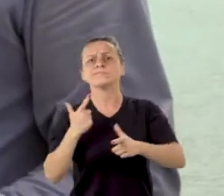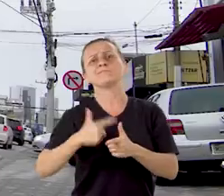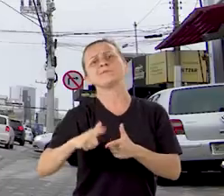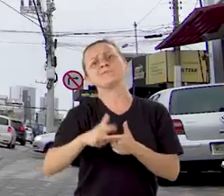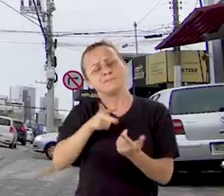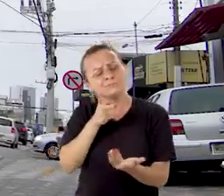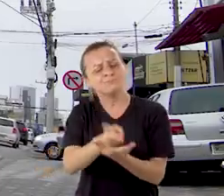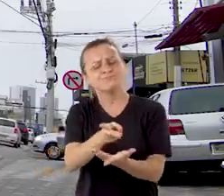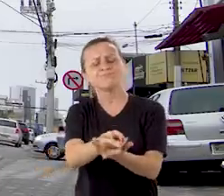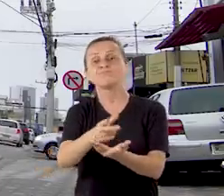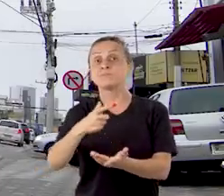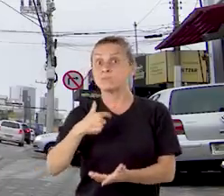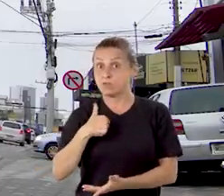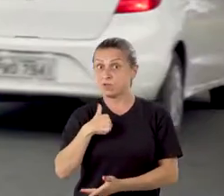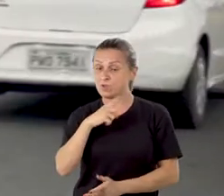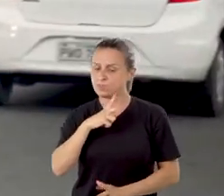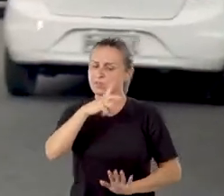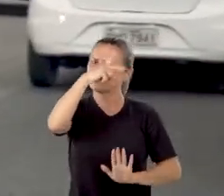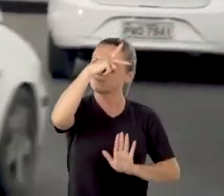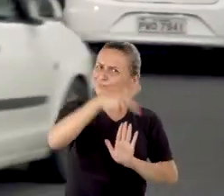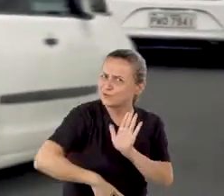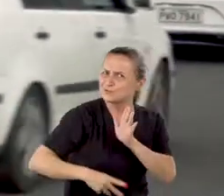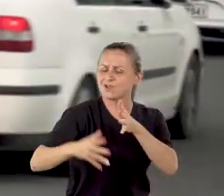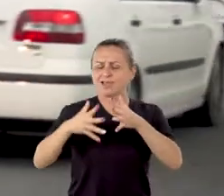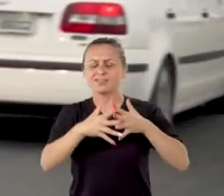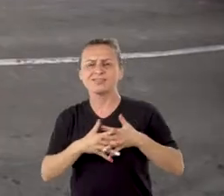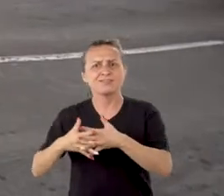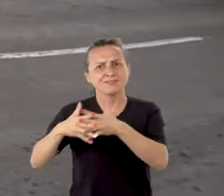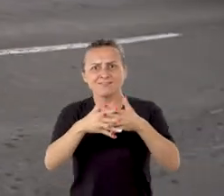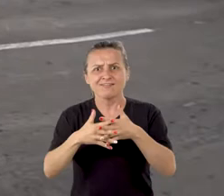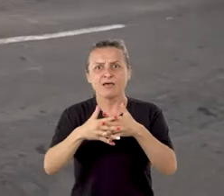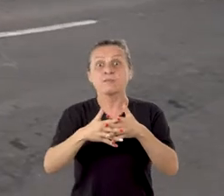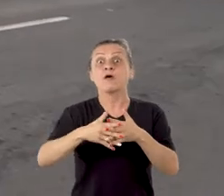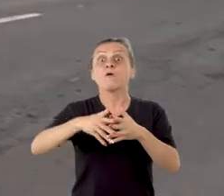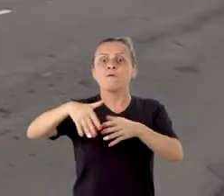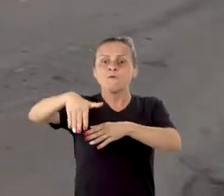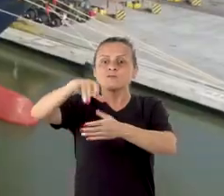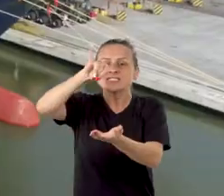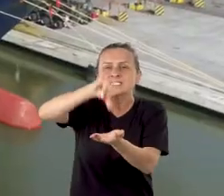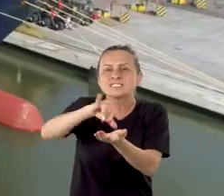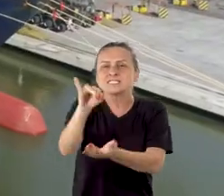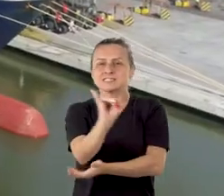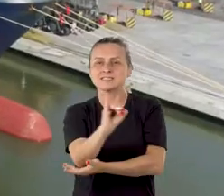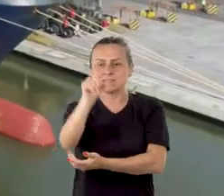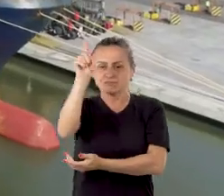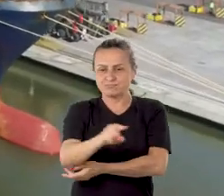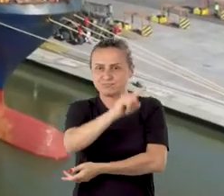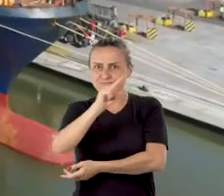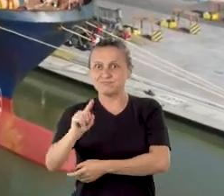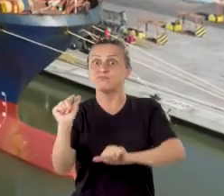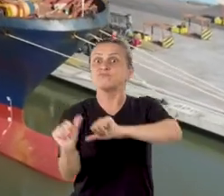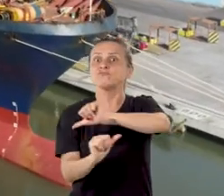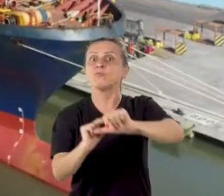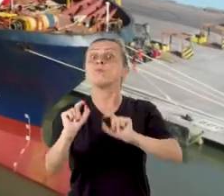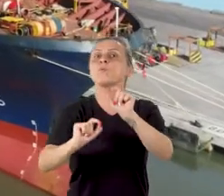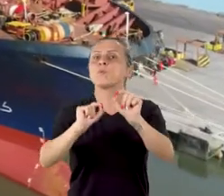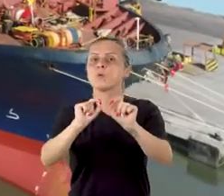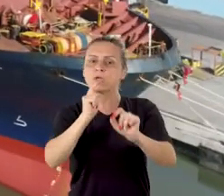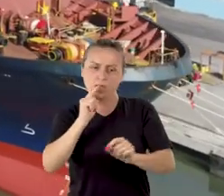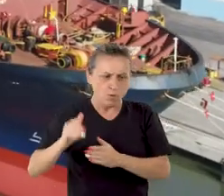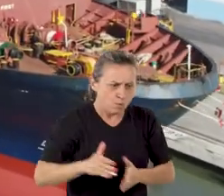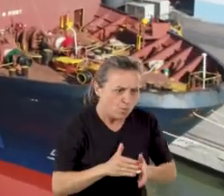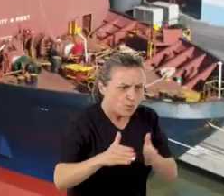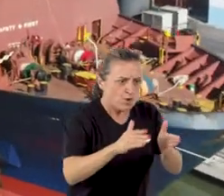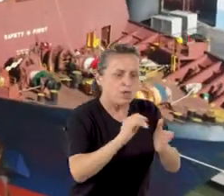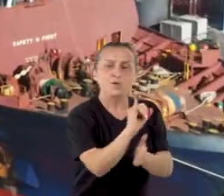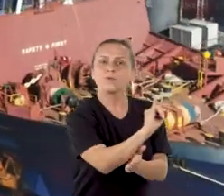continua. Eu tenho um projeto para tirarmos os caminhões do centro de Itajaí. Vamos transformar o rio Itajaí-Açu